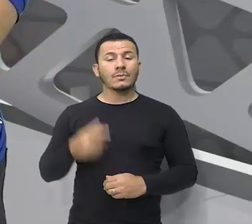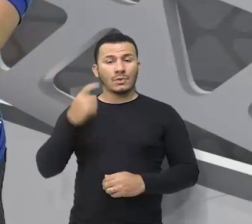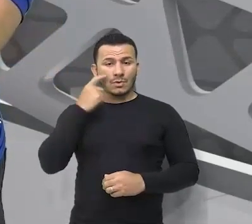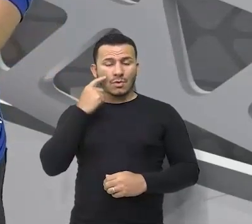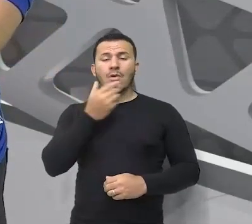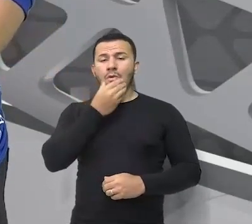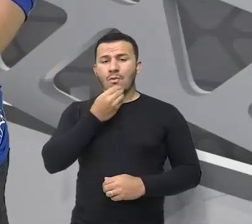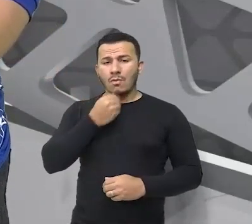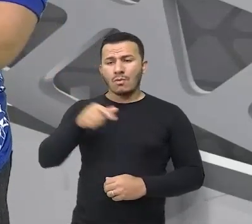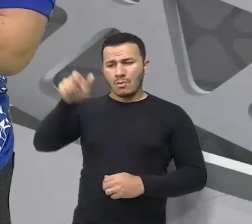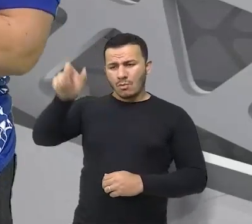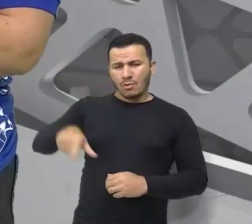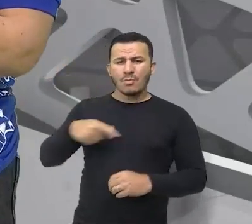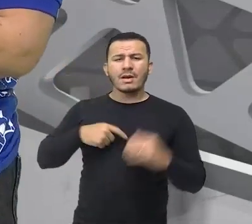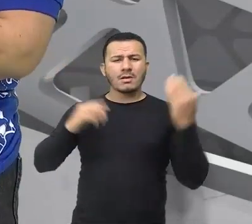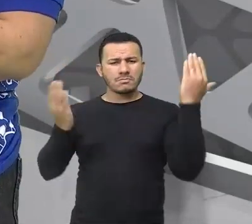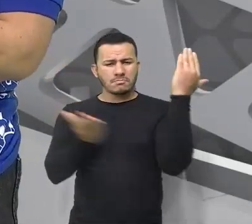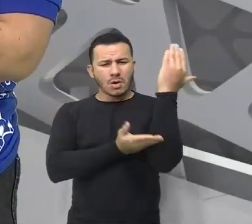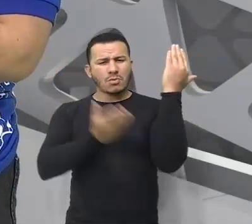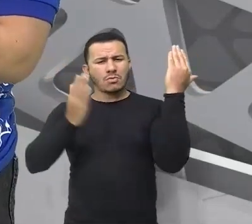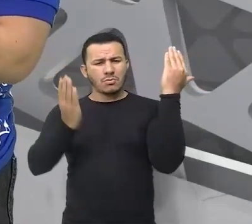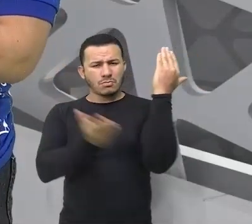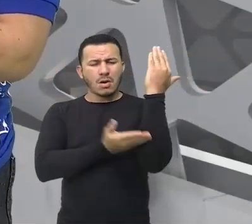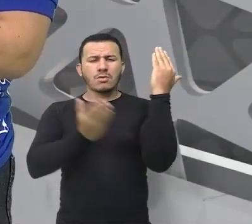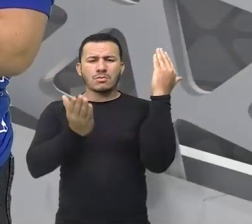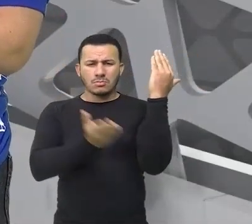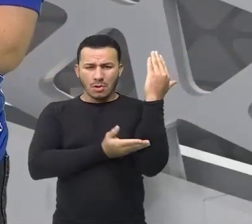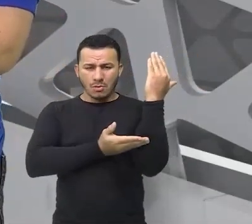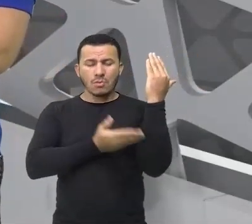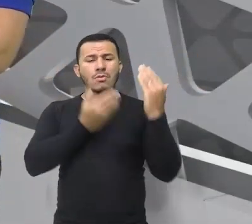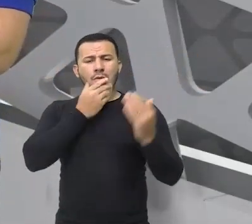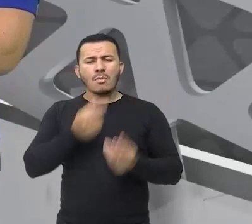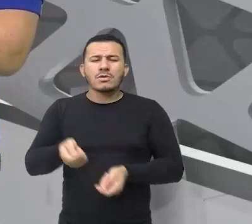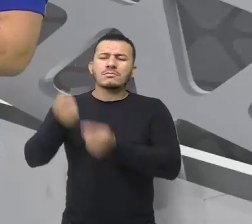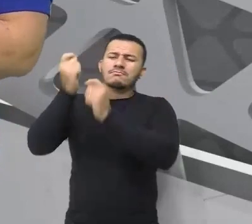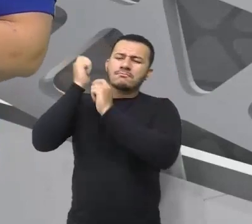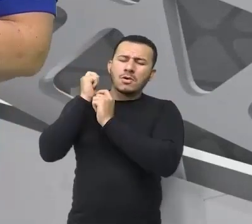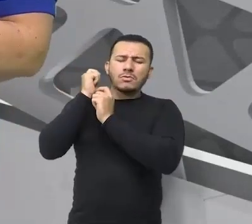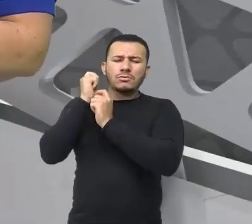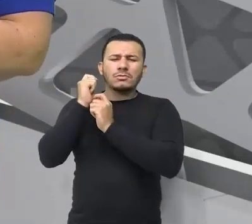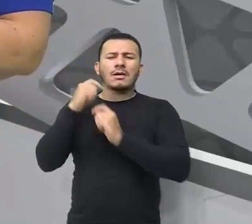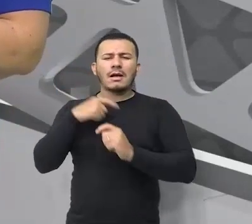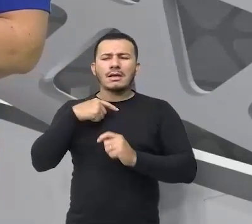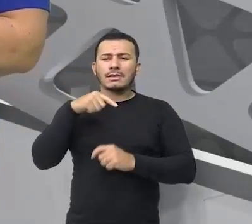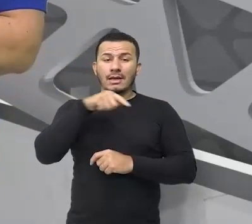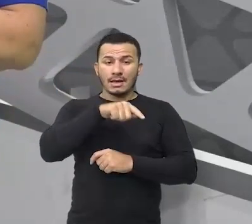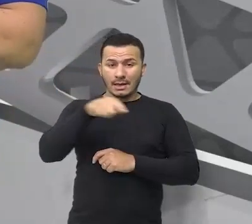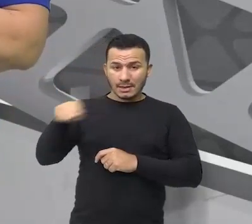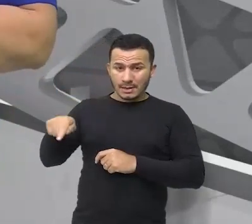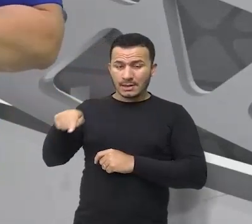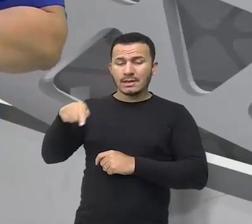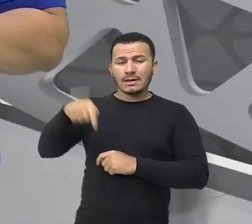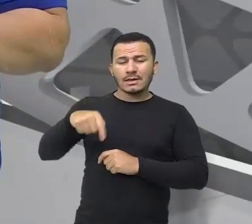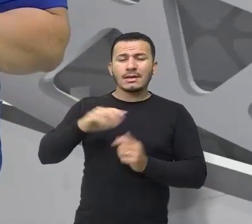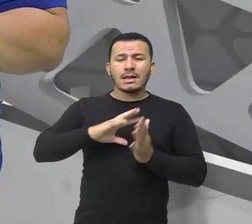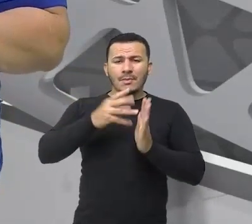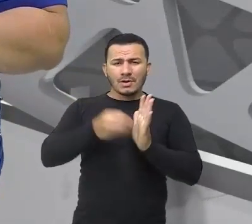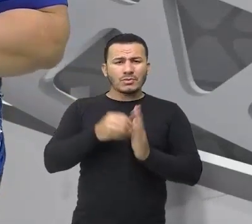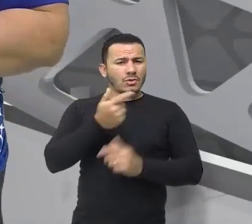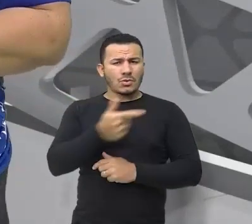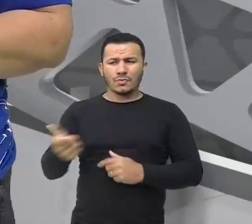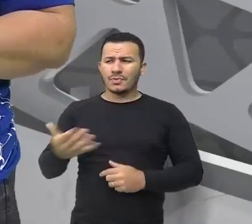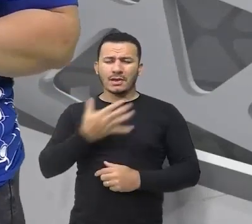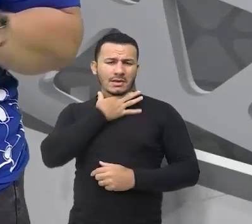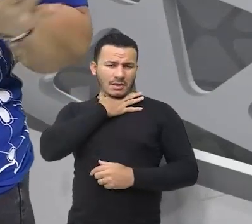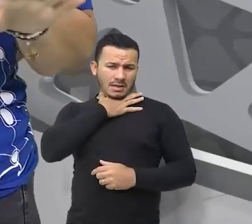madeireiro com um machado e várias histórias de madeira, não é, aqui presentes. Aqui na Amazônia não tem